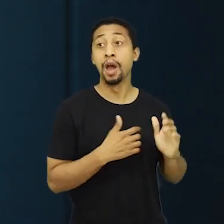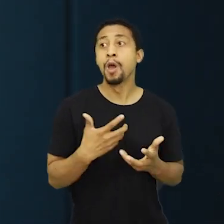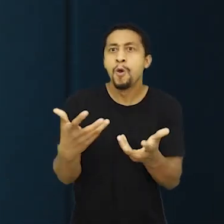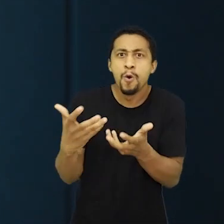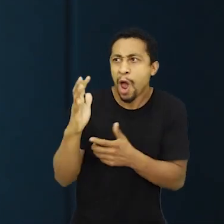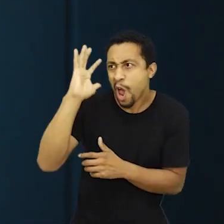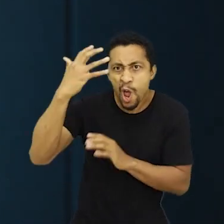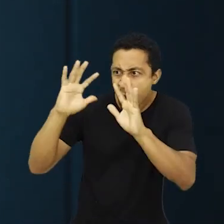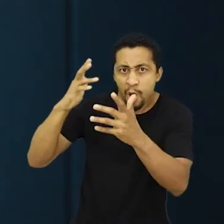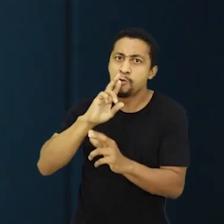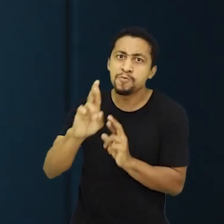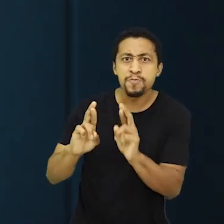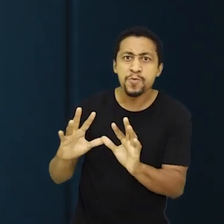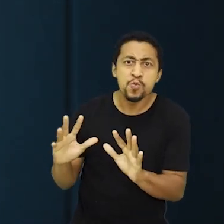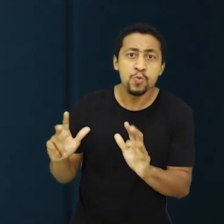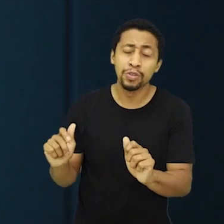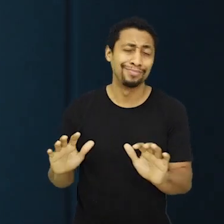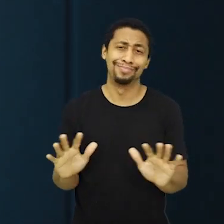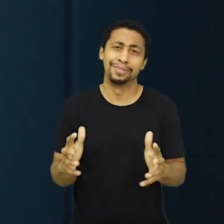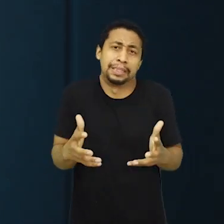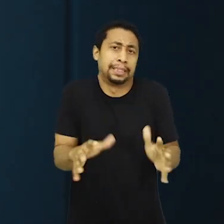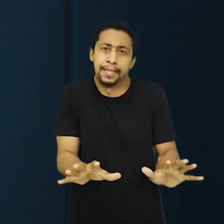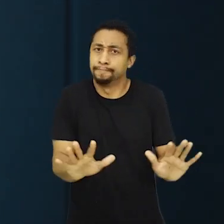também, né? Acho de se reconhecer que é